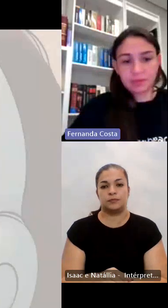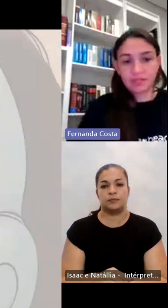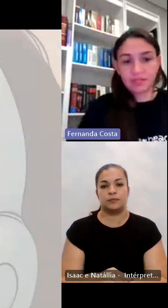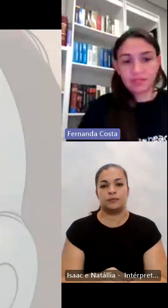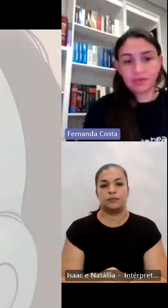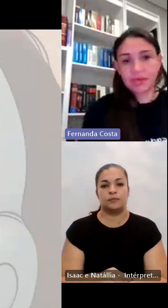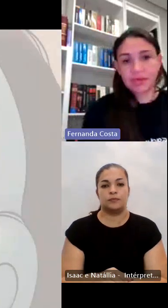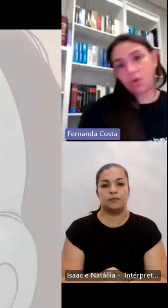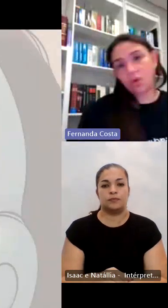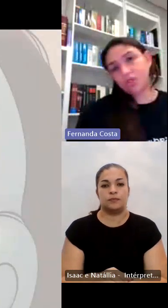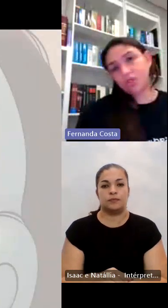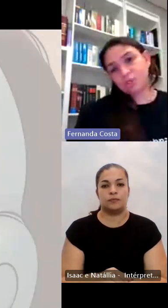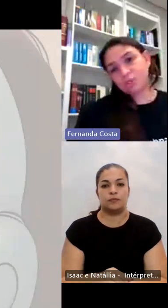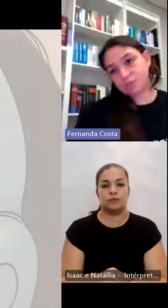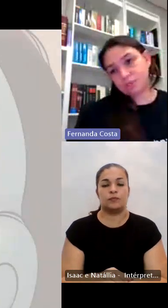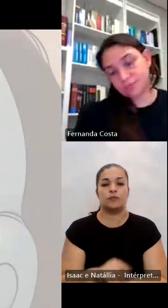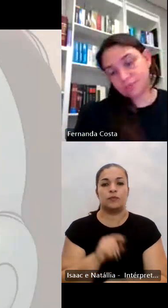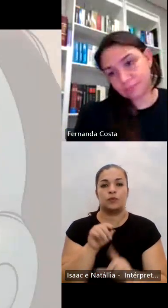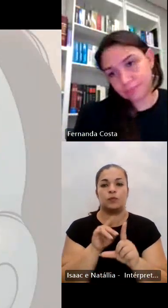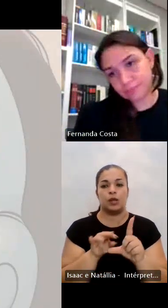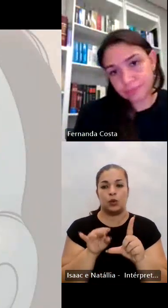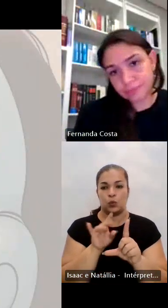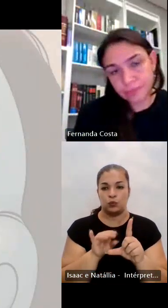Quem preferir pelo QR Code.